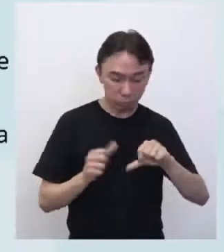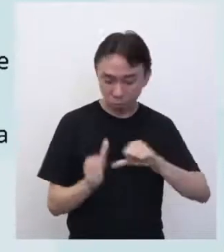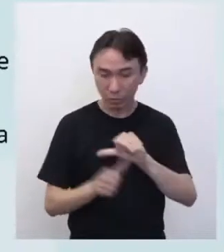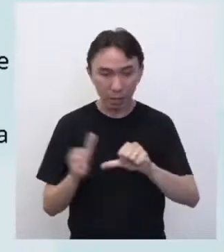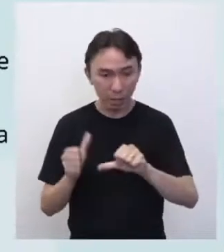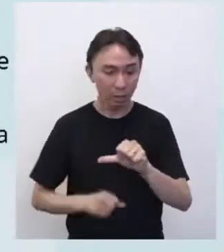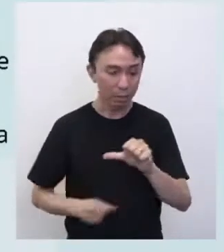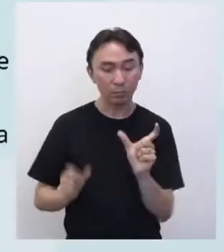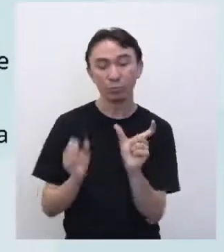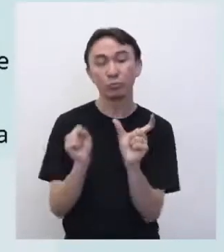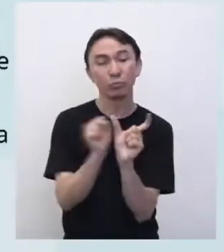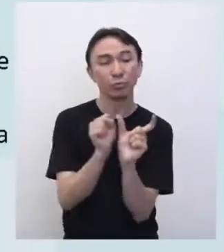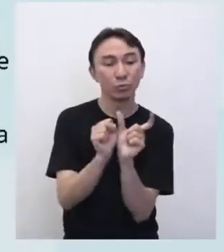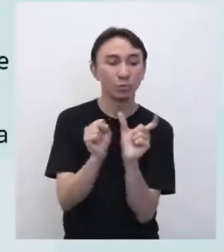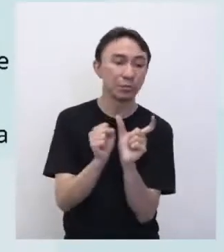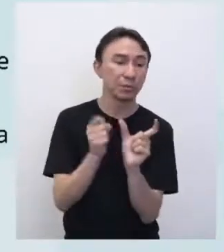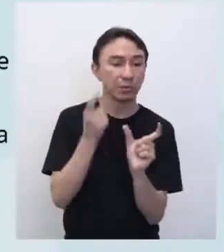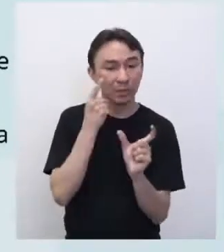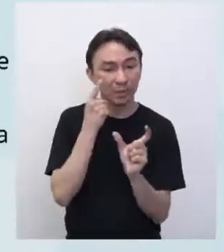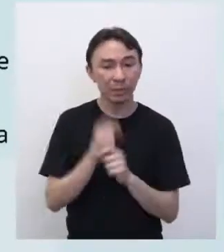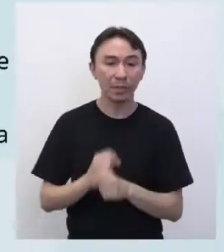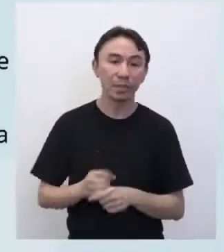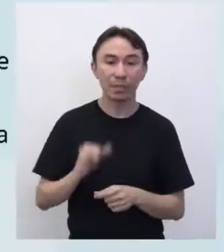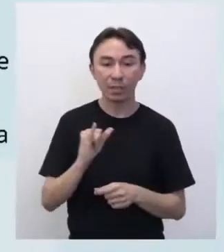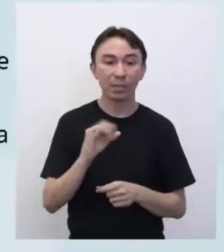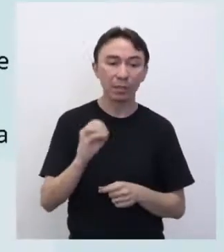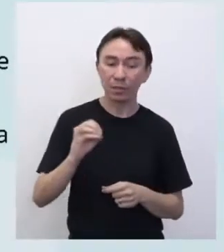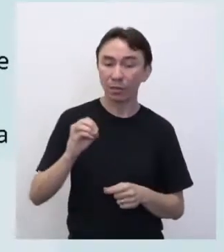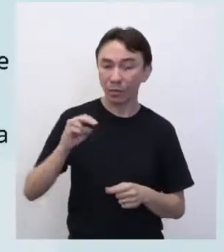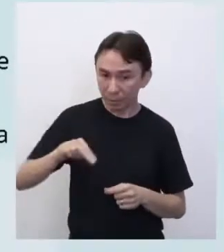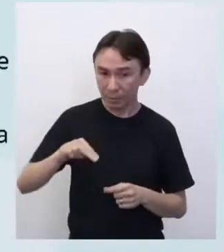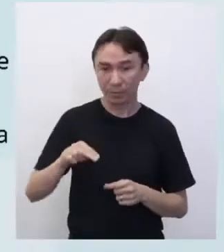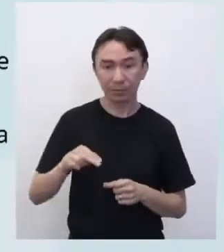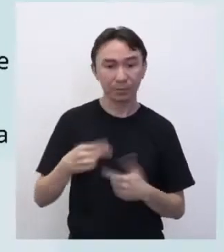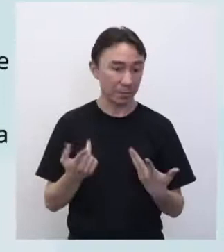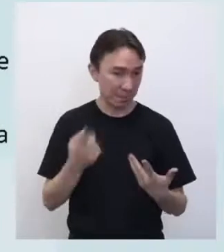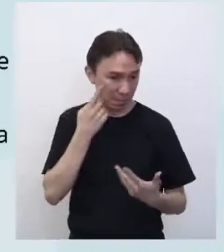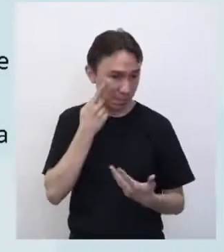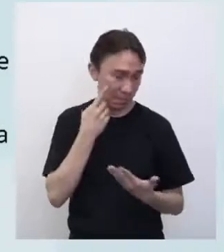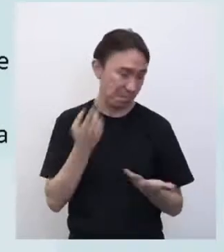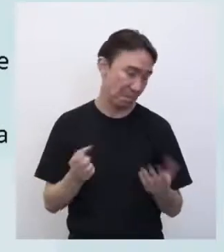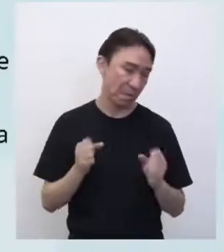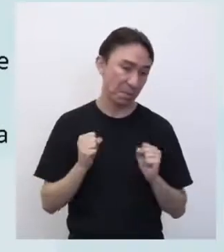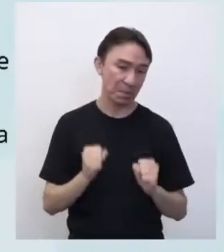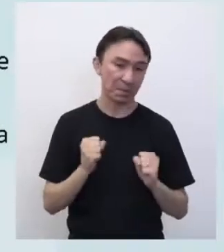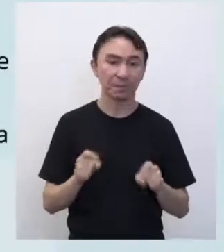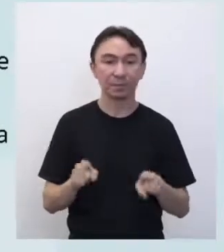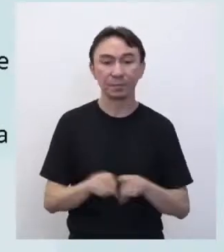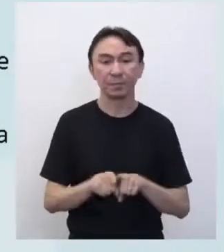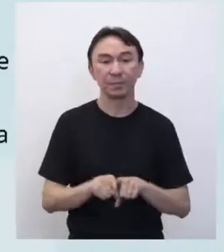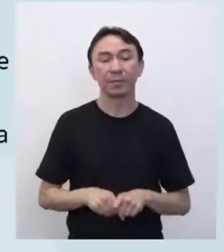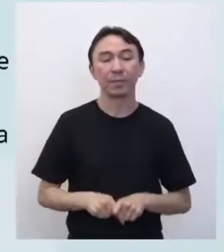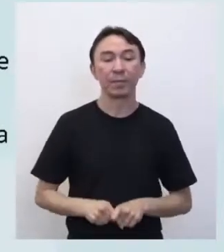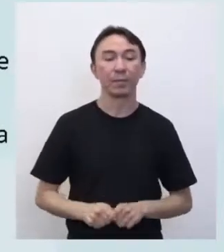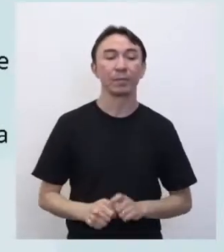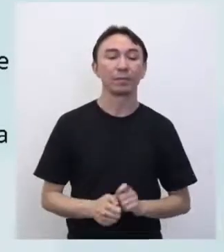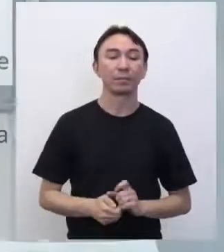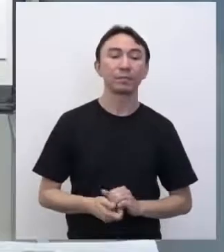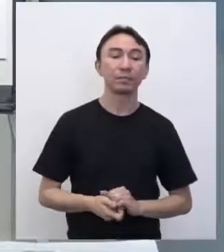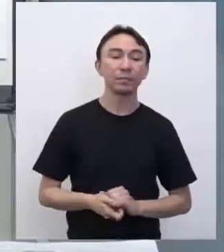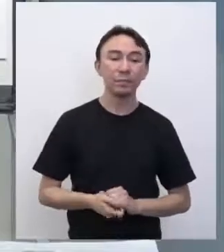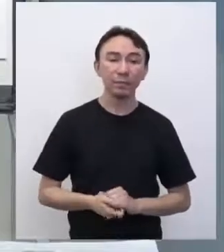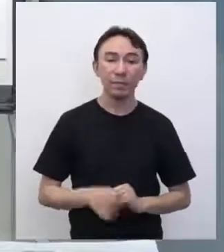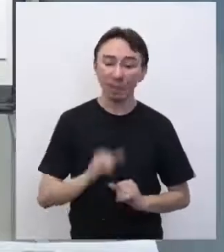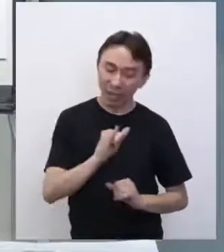adicionando o sufixo ion, recriar, em recriação. E aí, aula passada, a gente viu que esse